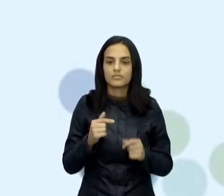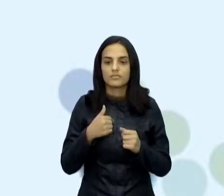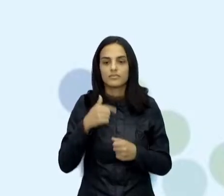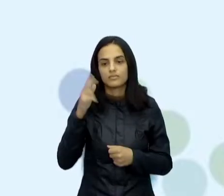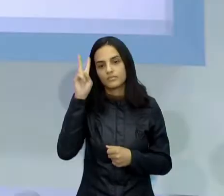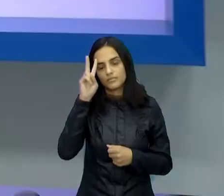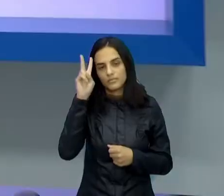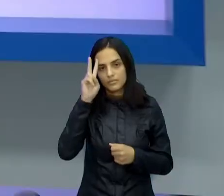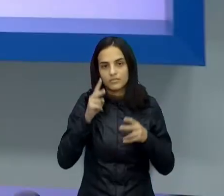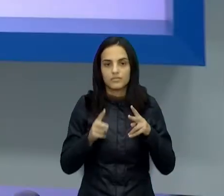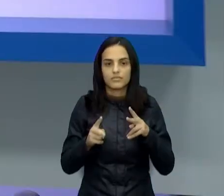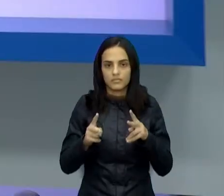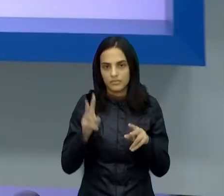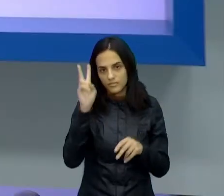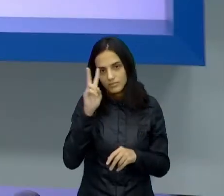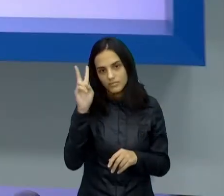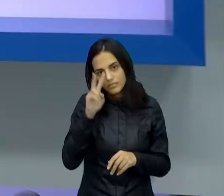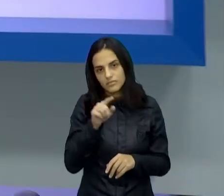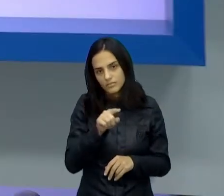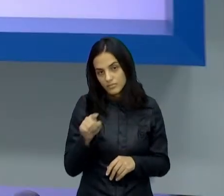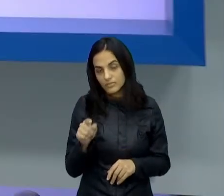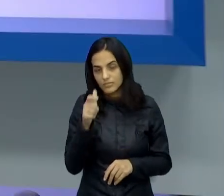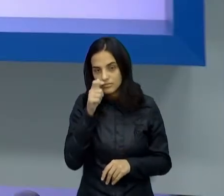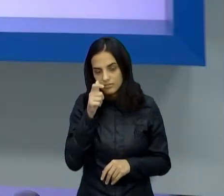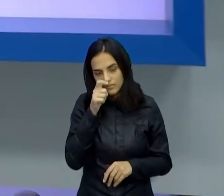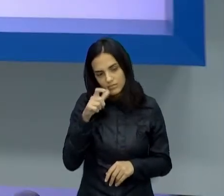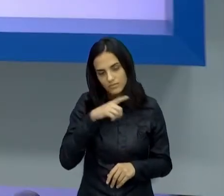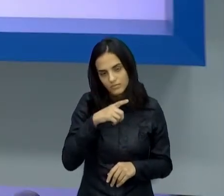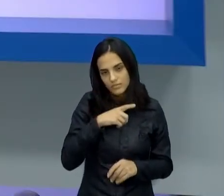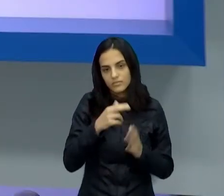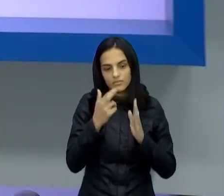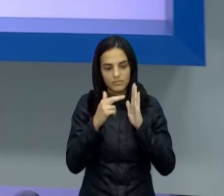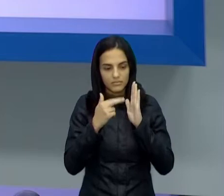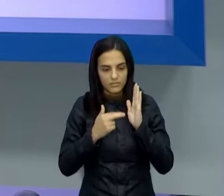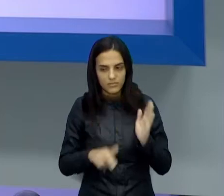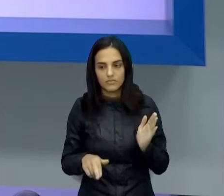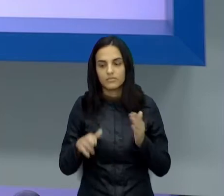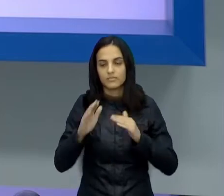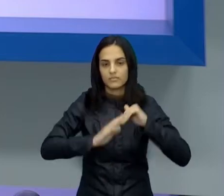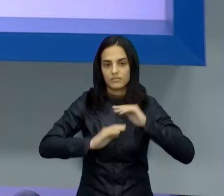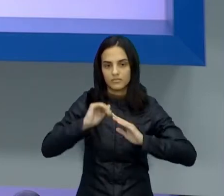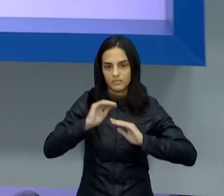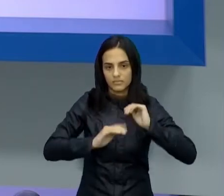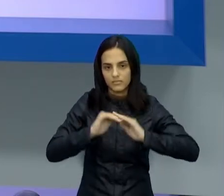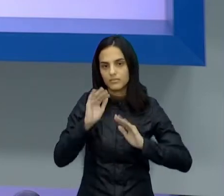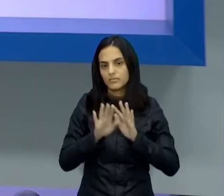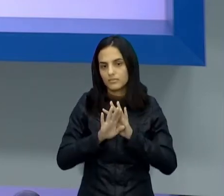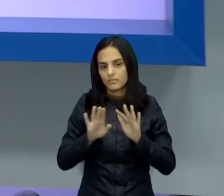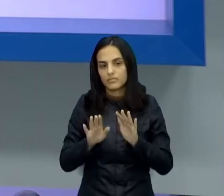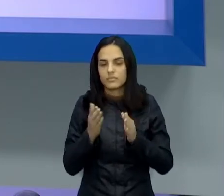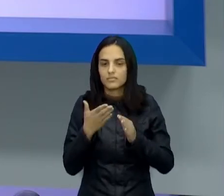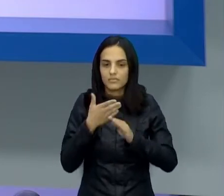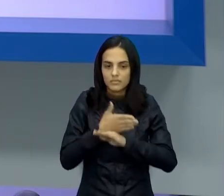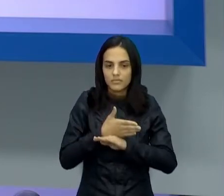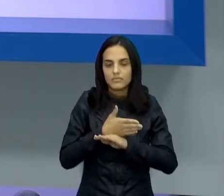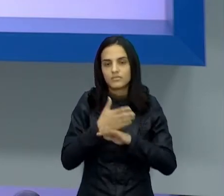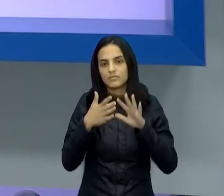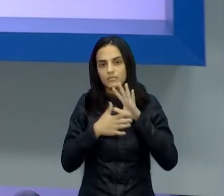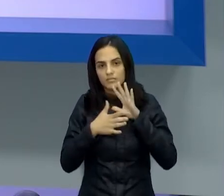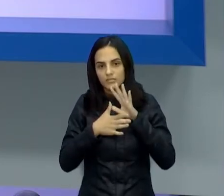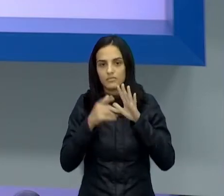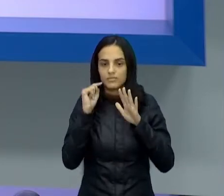sempre lembro a vocês que para quem tiver interesse, né, na descrição dessas habilidades, é só entrar aí no mapa, né,